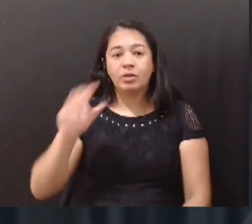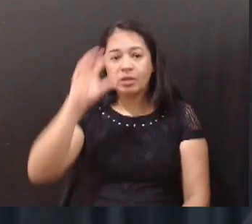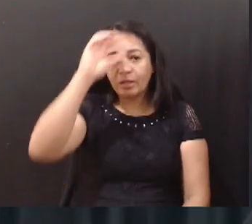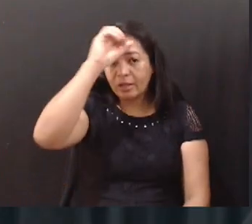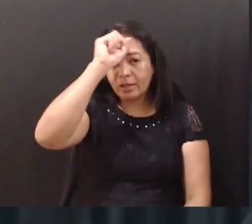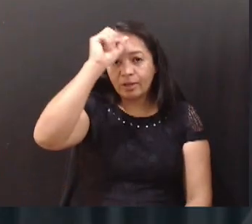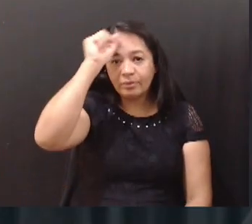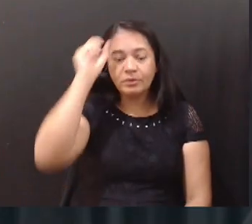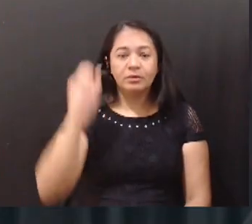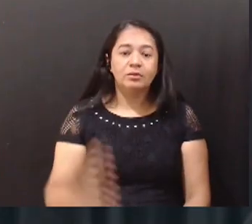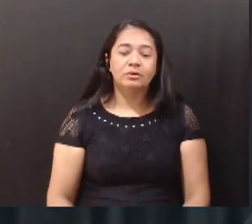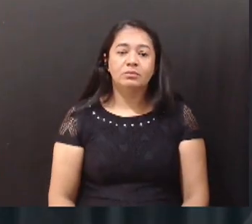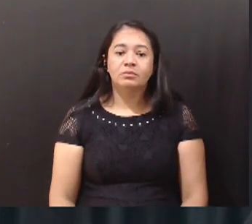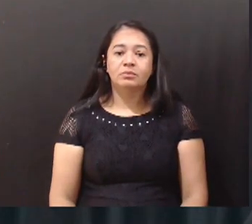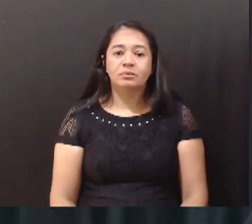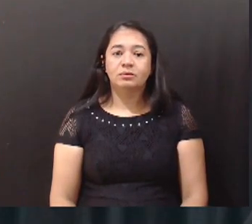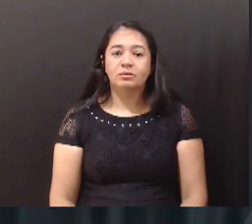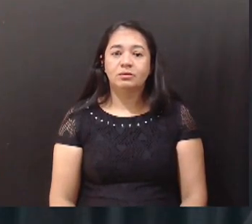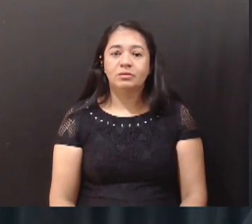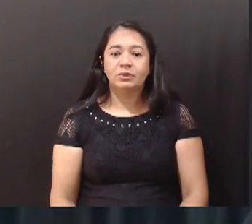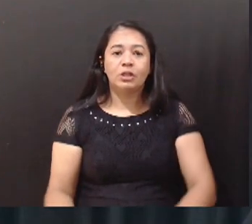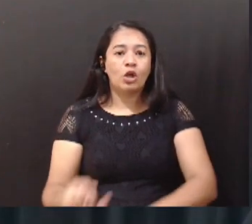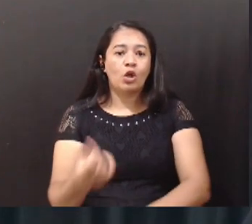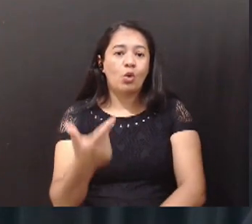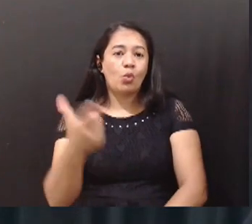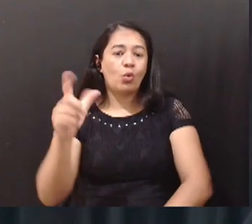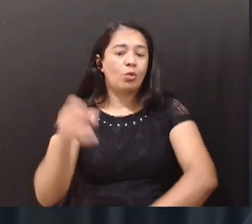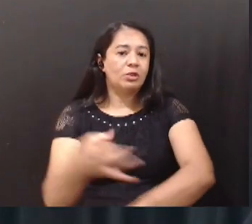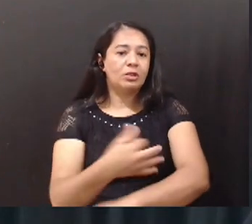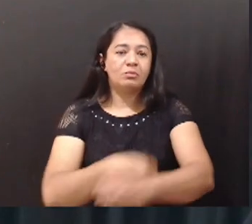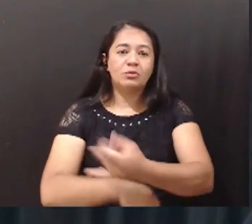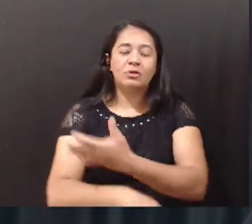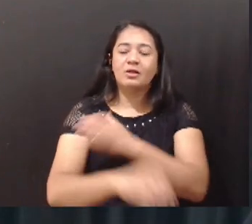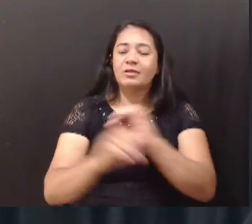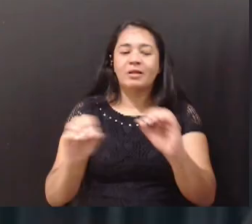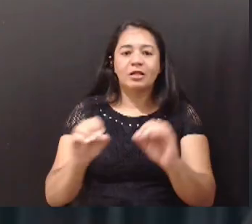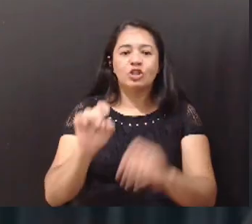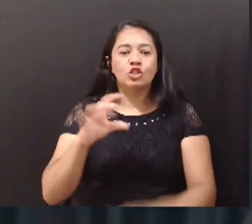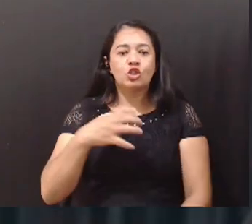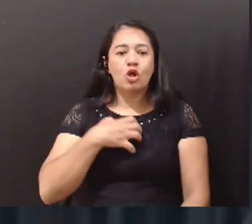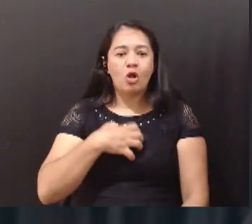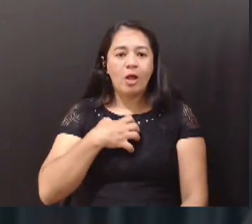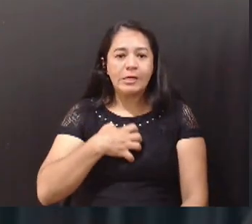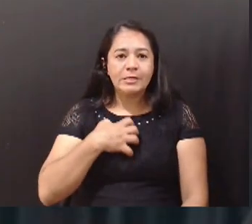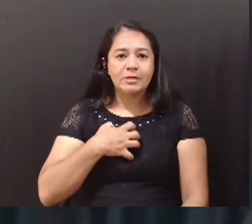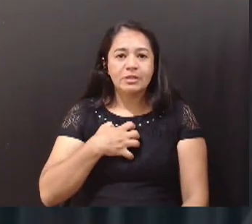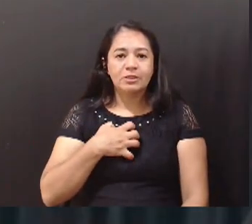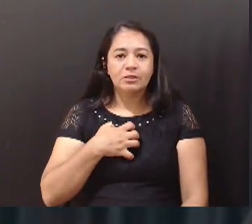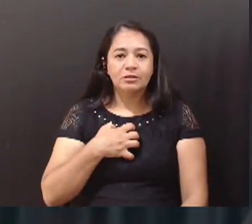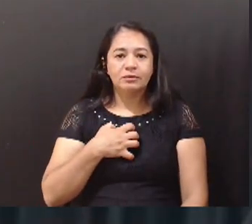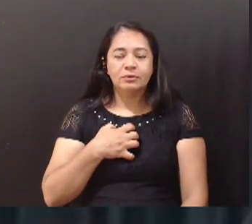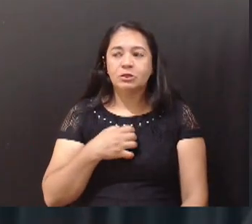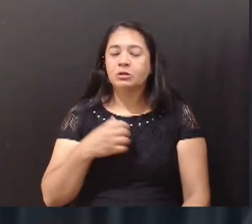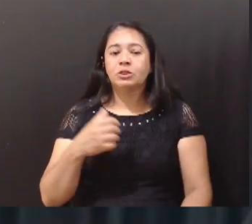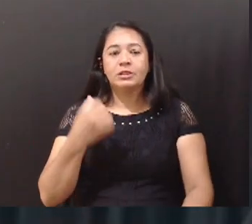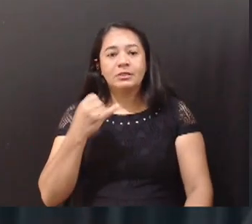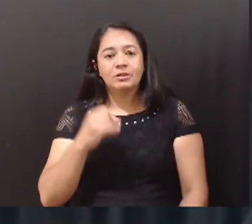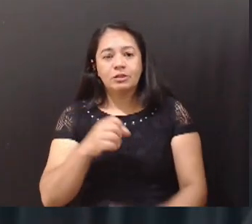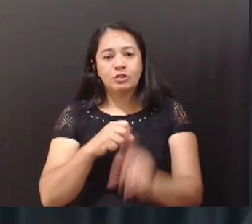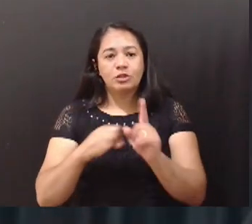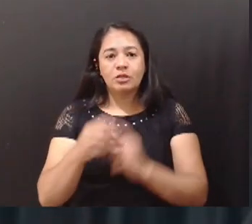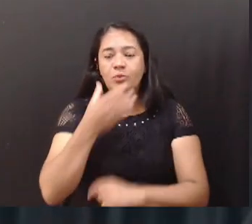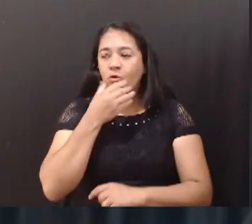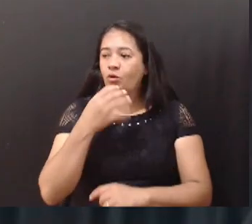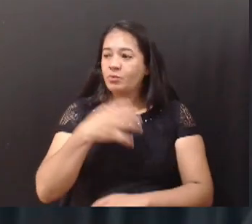validou nenhuma emoção, só raiva. Porque, socialmente, o homem pode sentir raiva. Tá tudo bem o homem sentir raiva. Tem uma frase